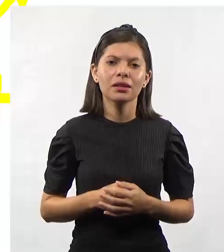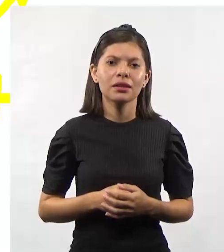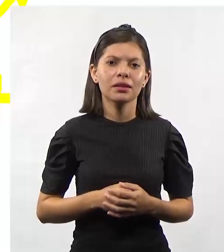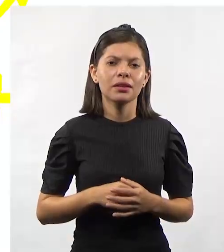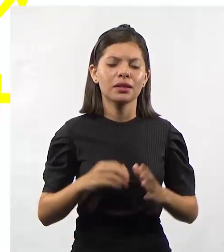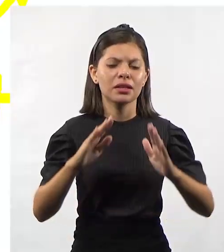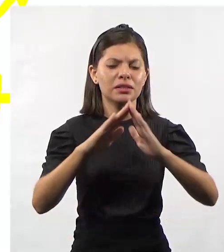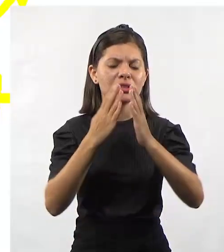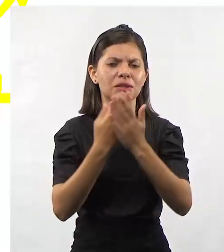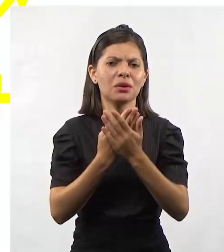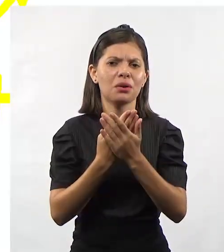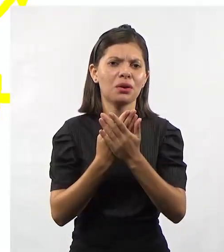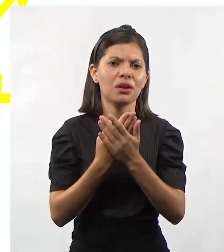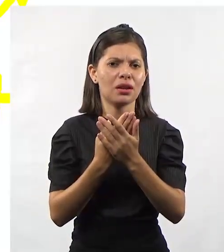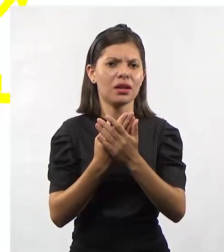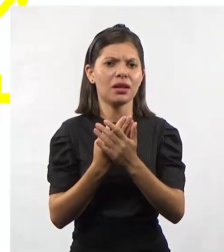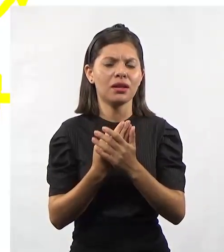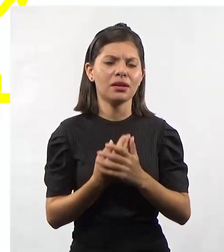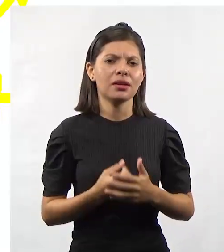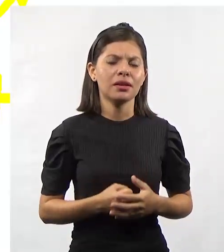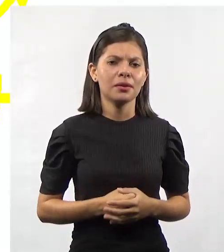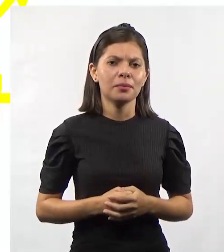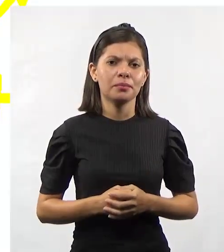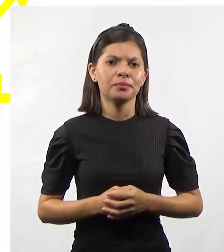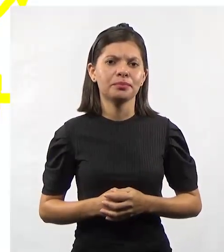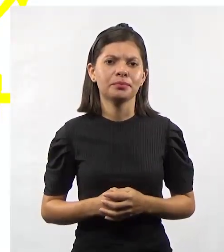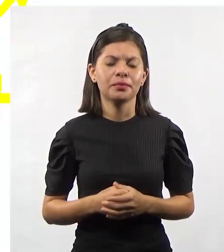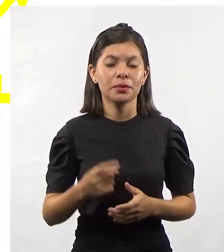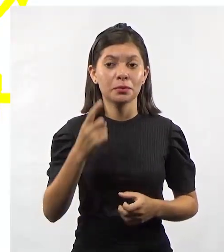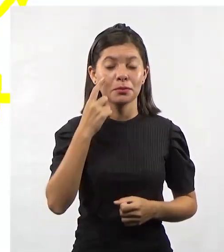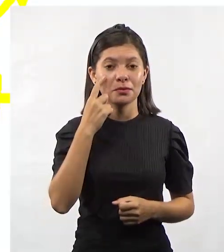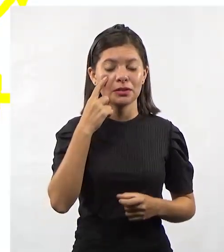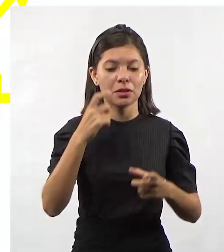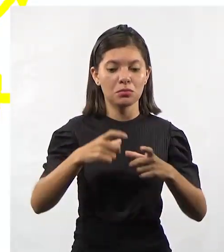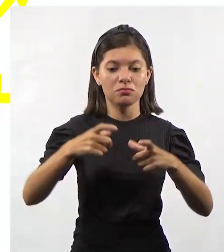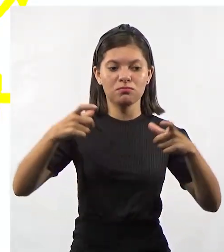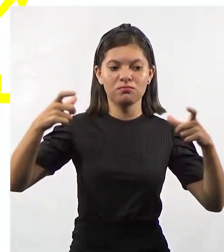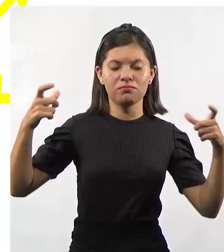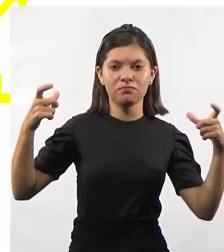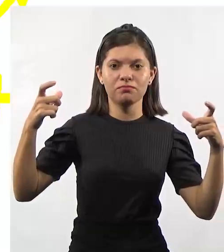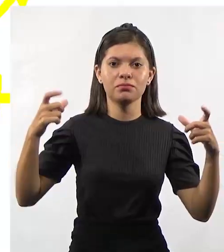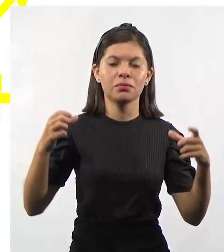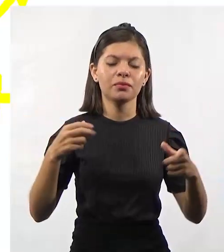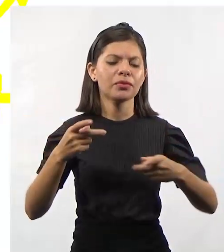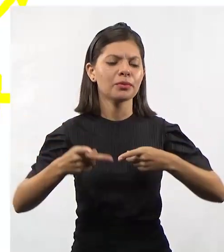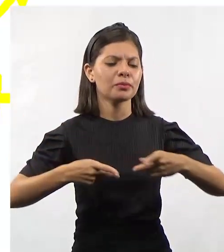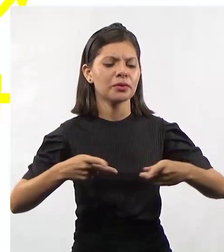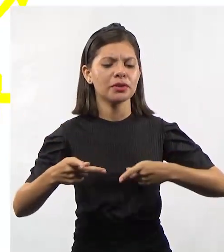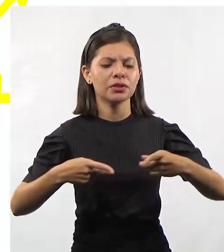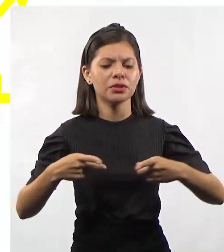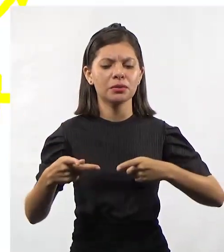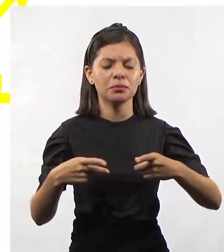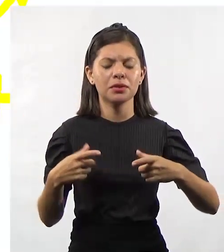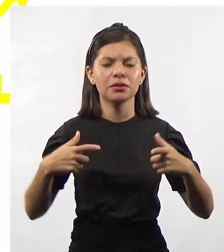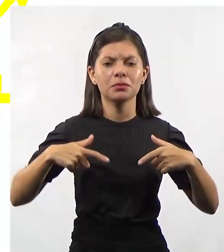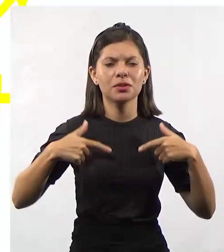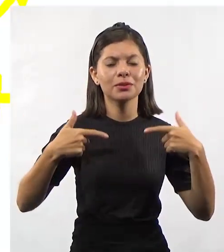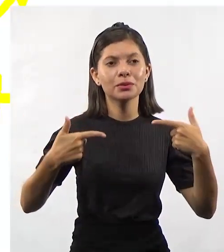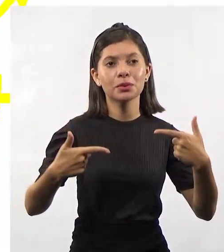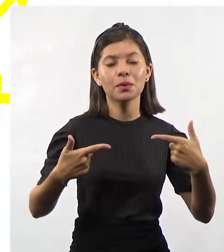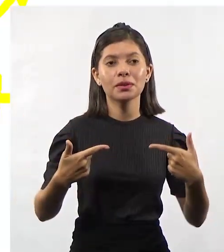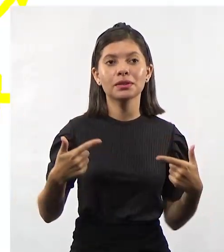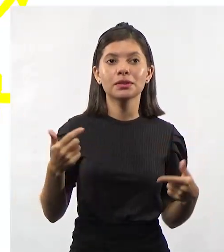não pode também generalizar, mas existe uma visão predominante, né? Um planejamento de